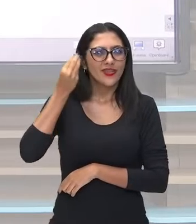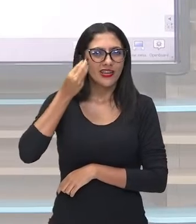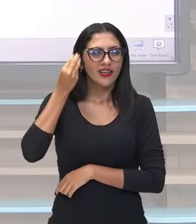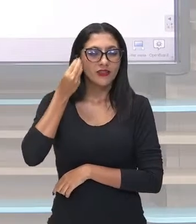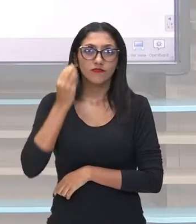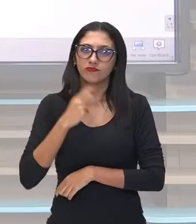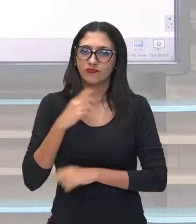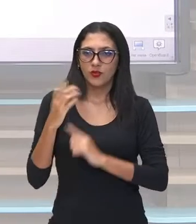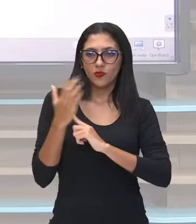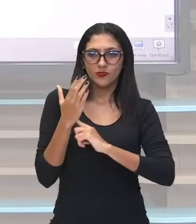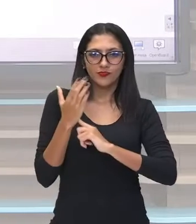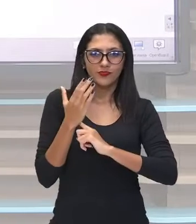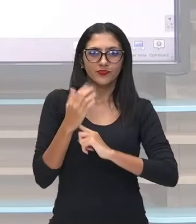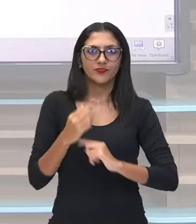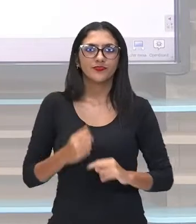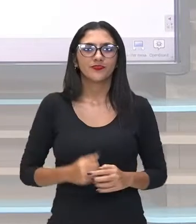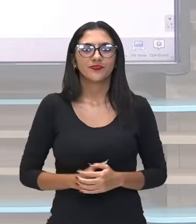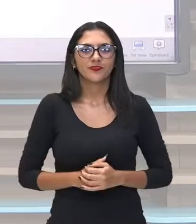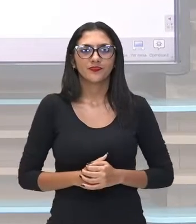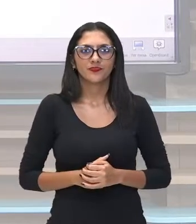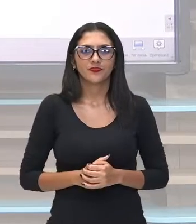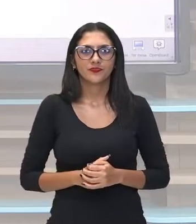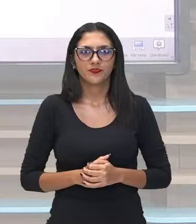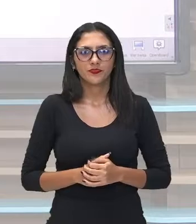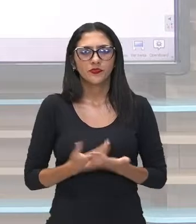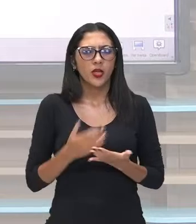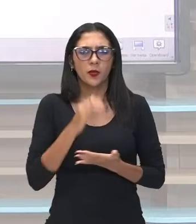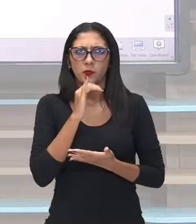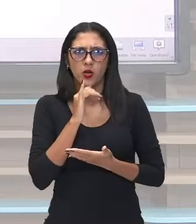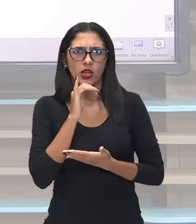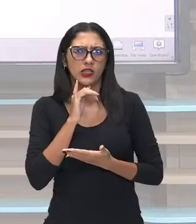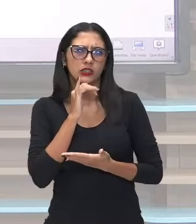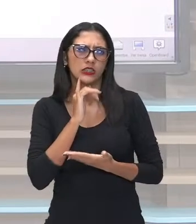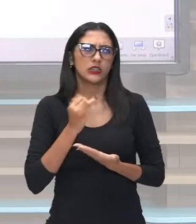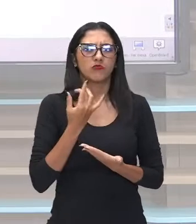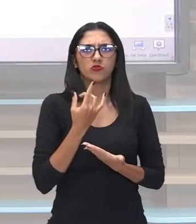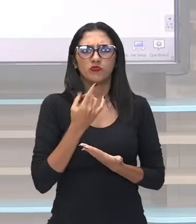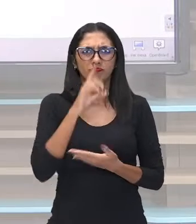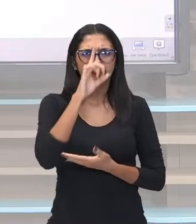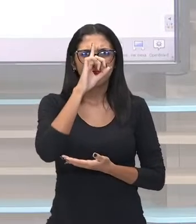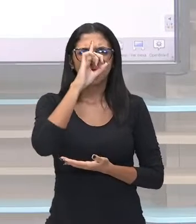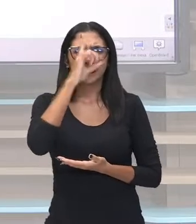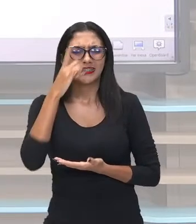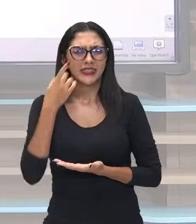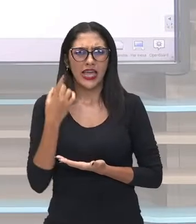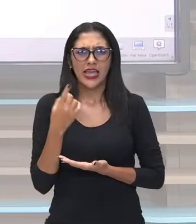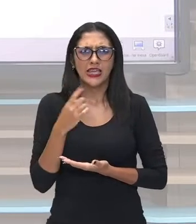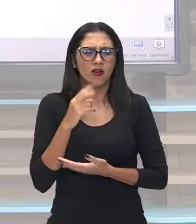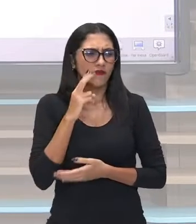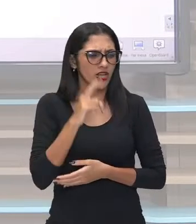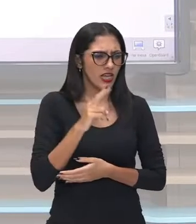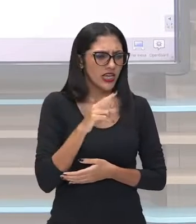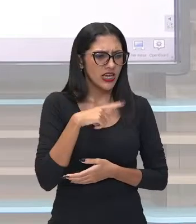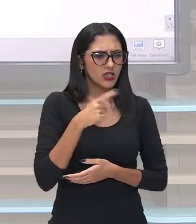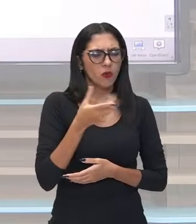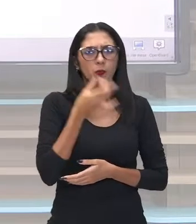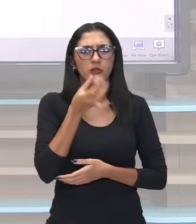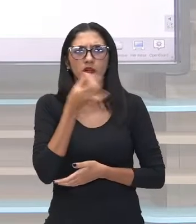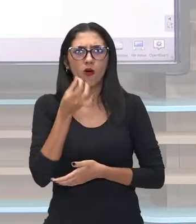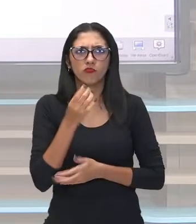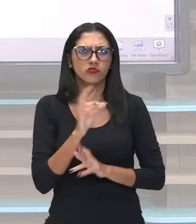ajudar. É porque eu não vou deduzir algo que eu não conheça. Como é que eu vou dizer,